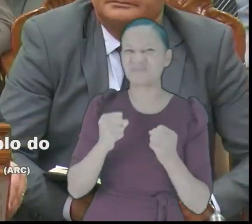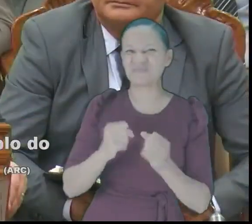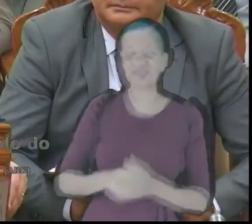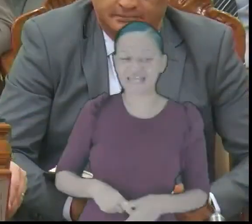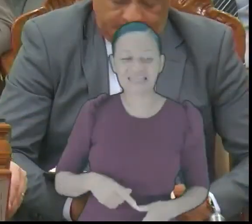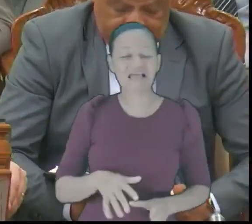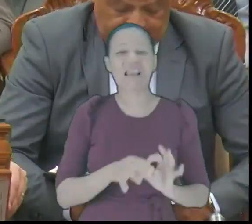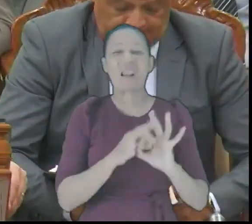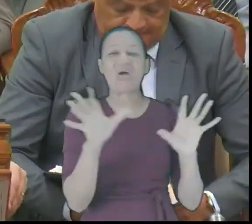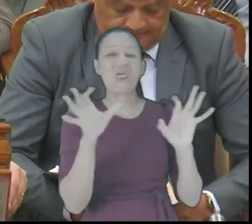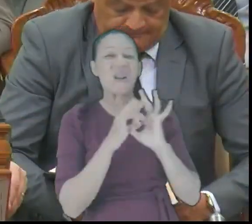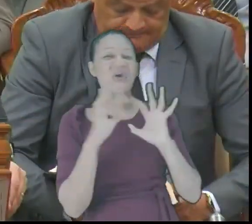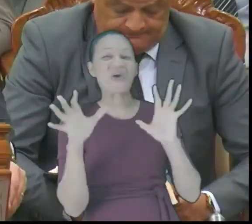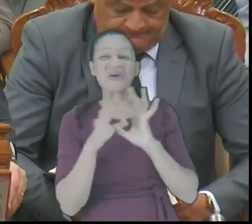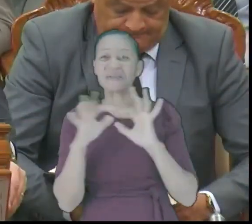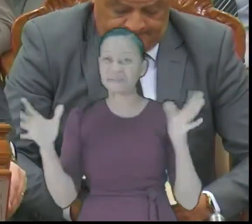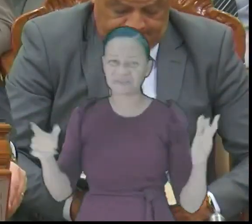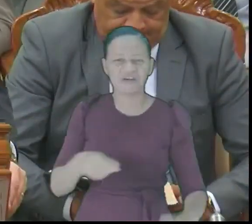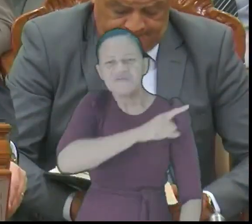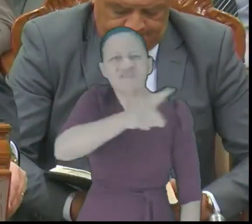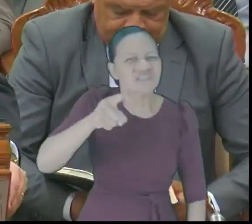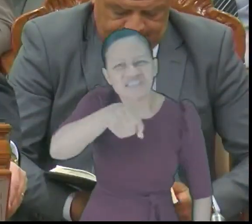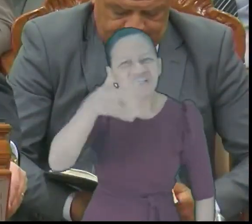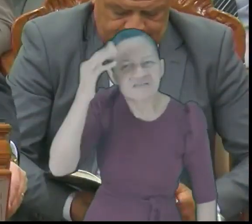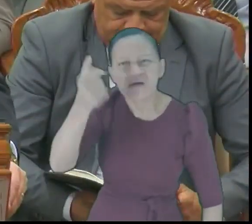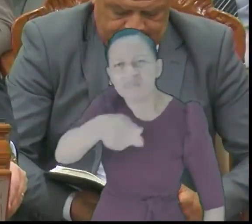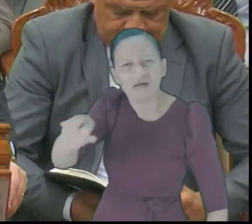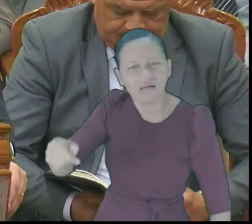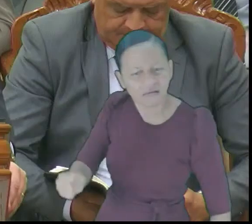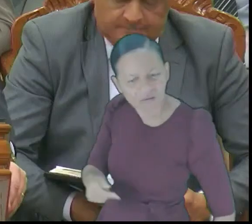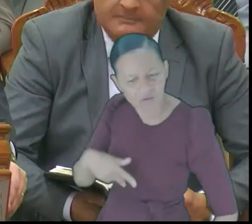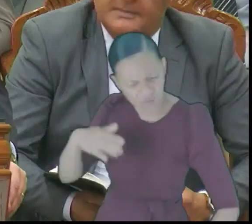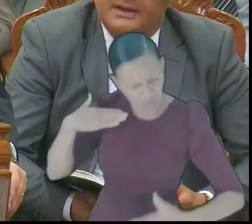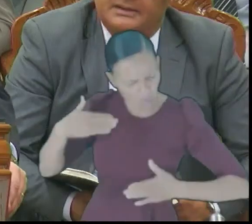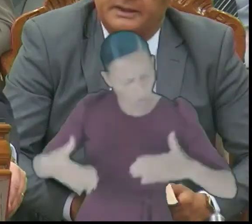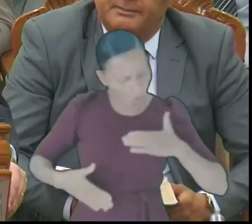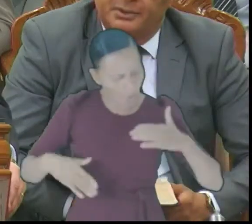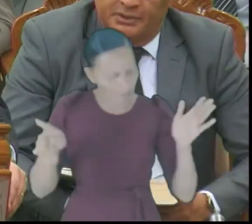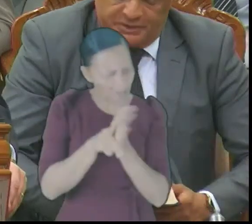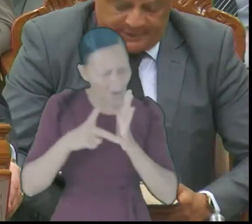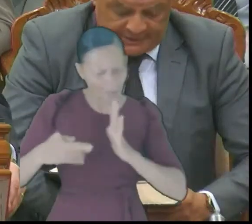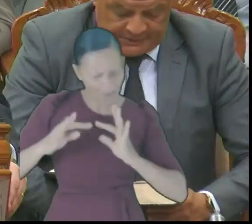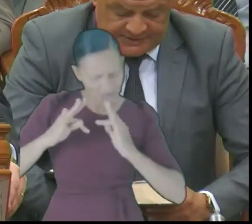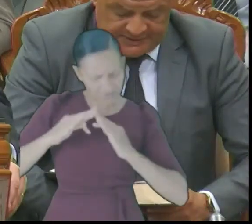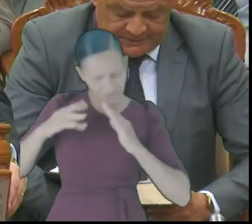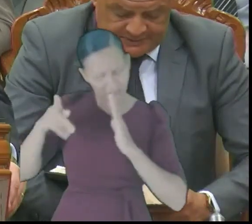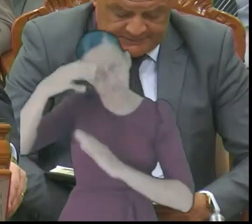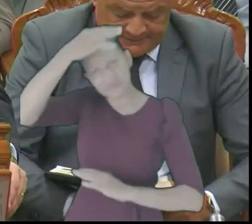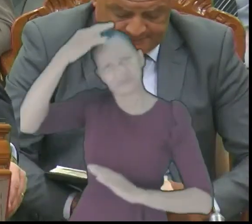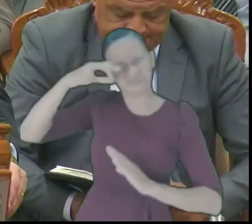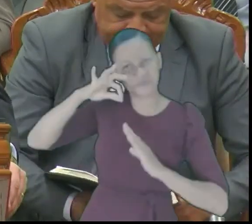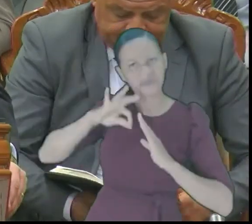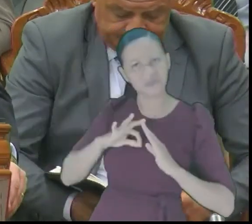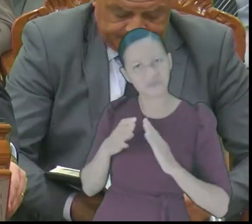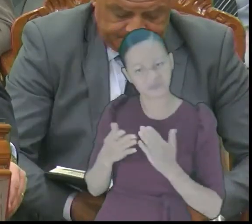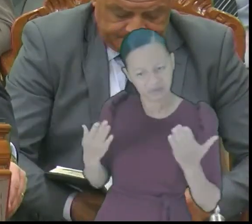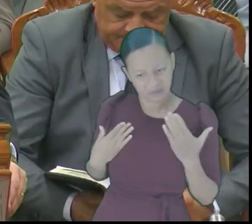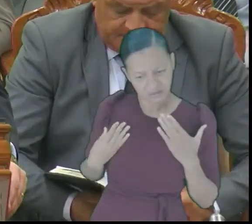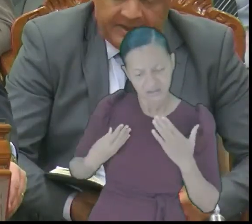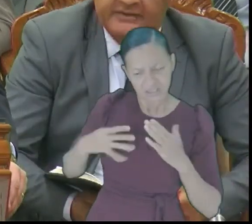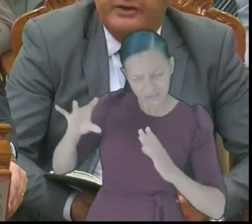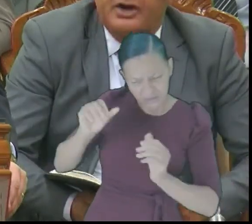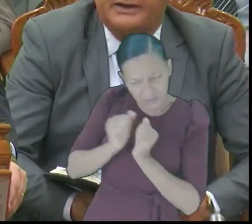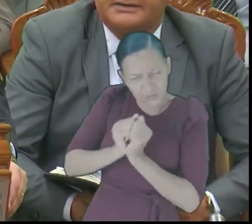devassos. Não sabeis, disse Paulo, que o vosso corpo é o templo de quem? Que